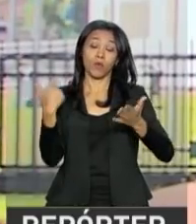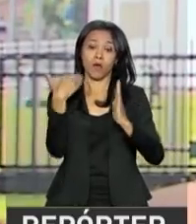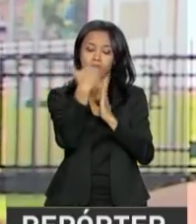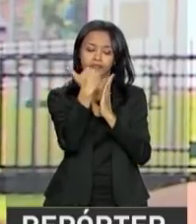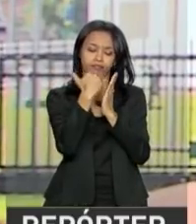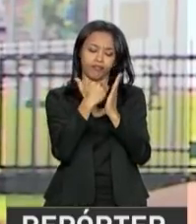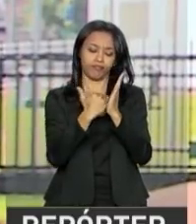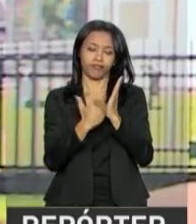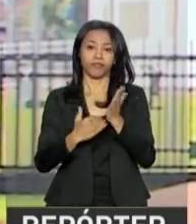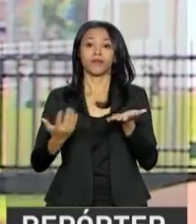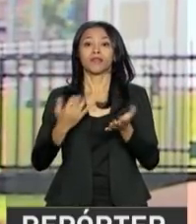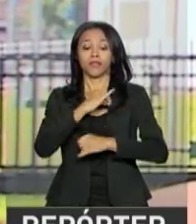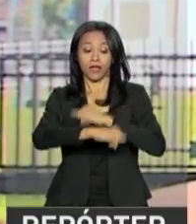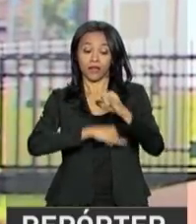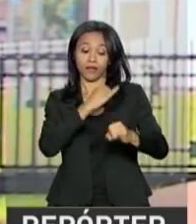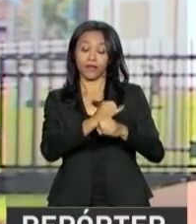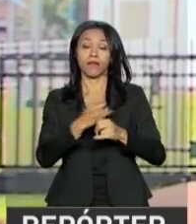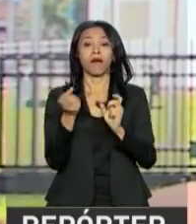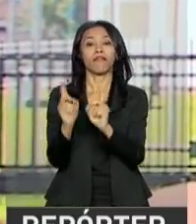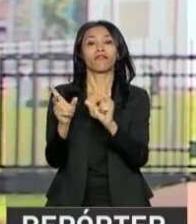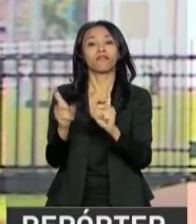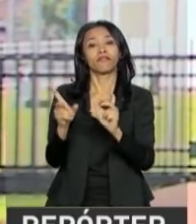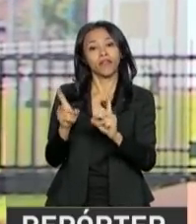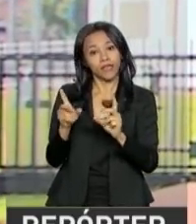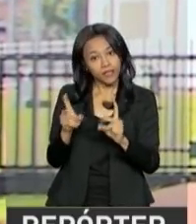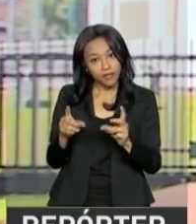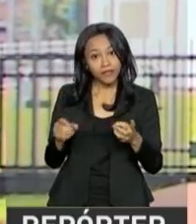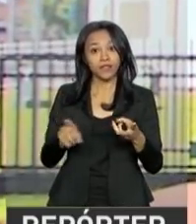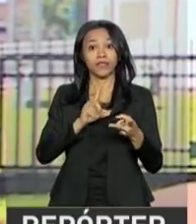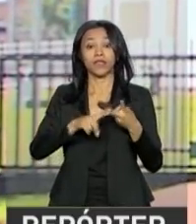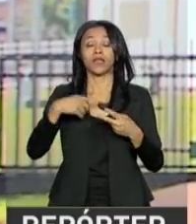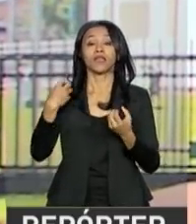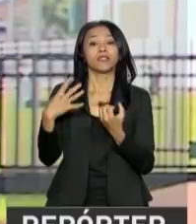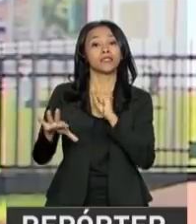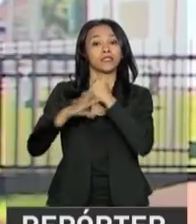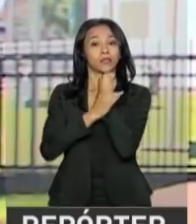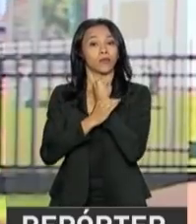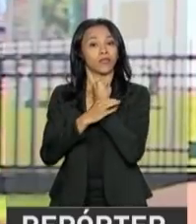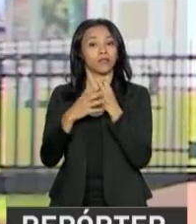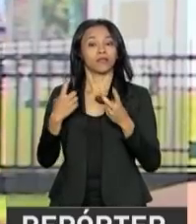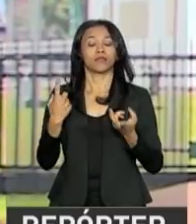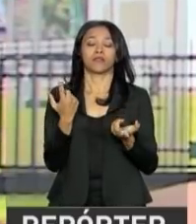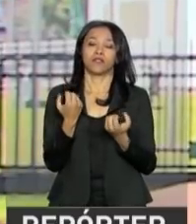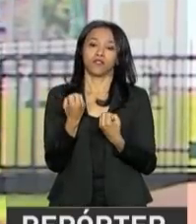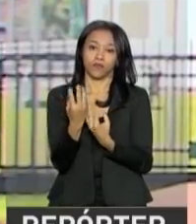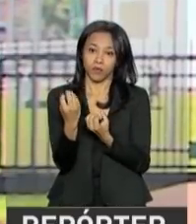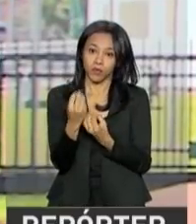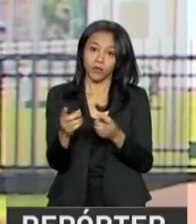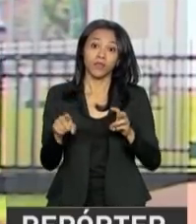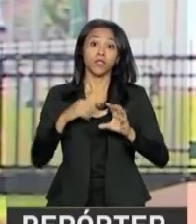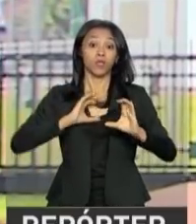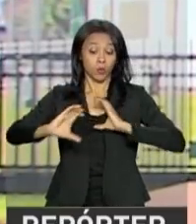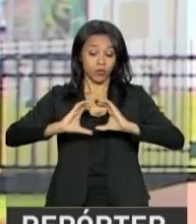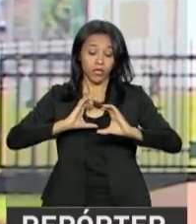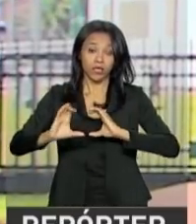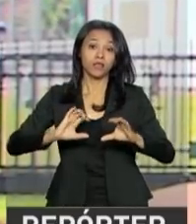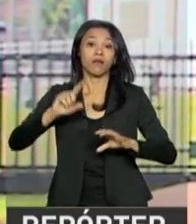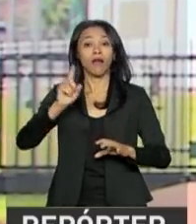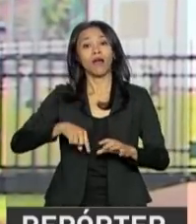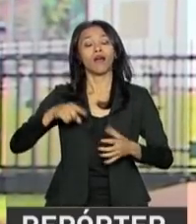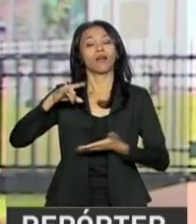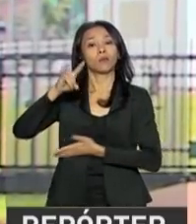tratar de comércio eletrônico segurança de dados e de comunicações é preciso regular por exemplo a validade de um